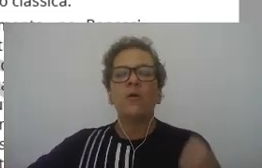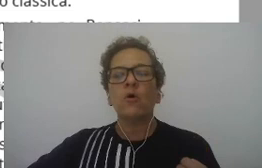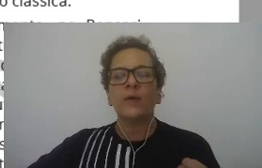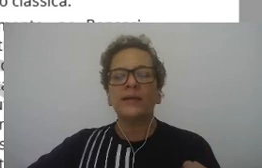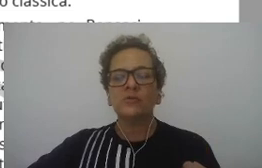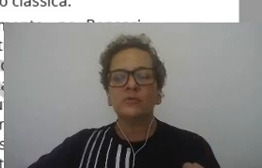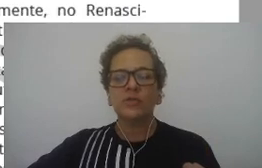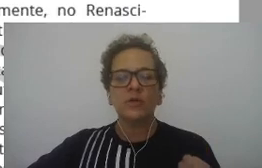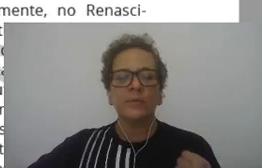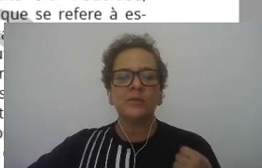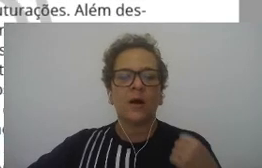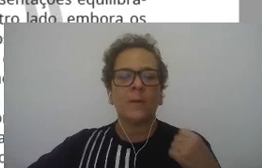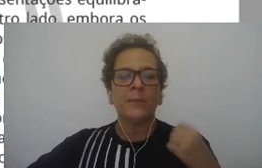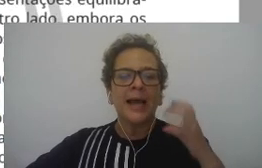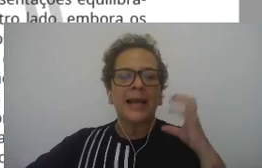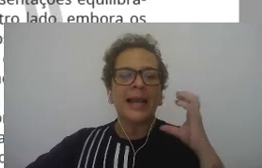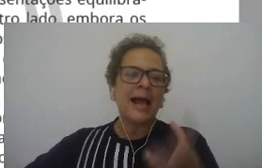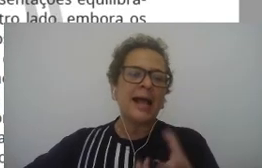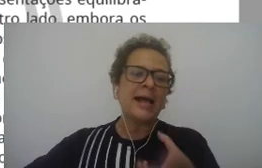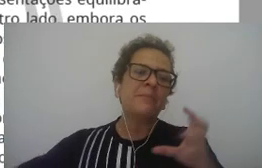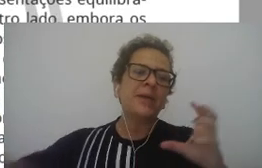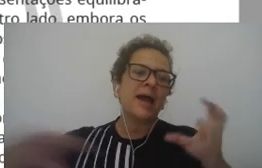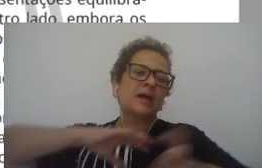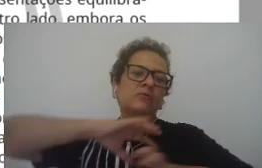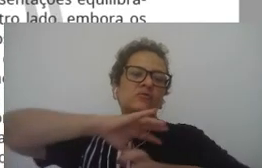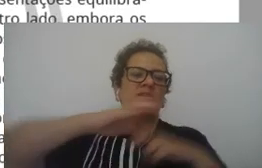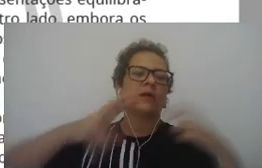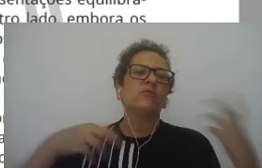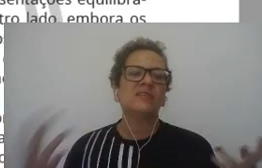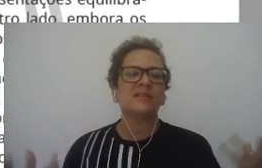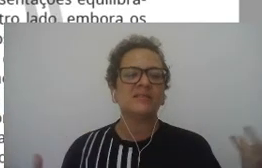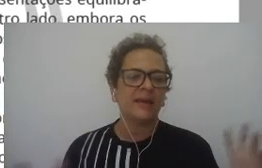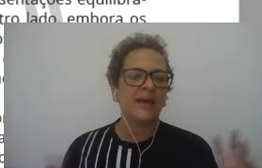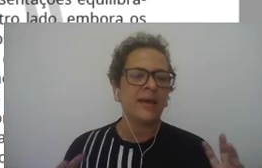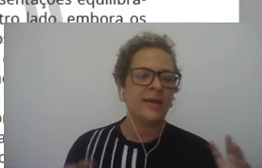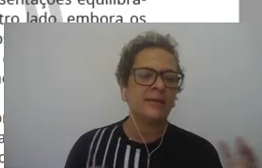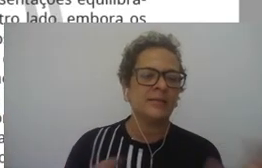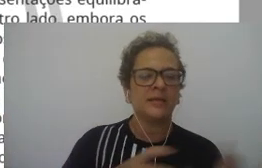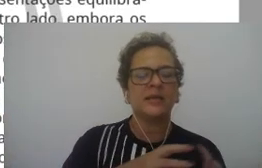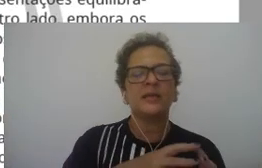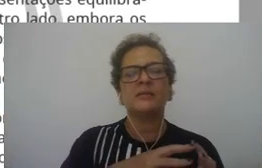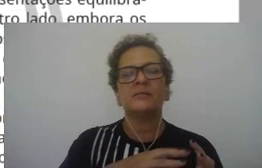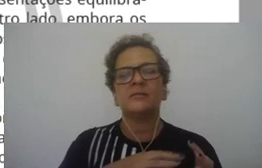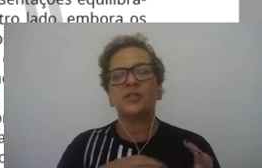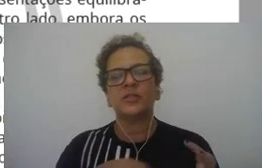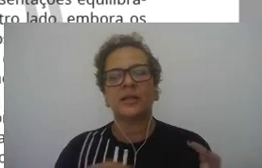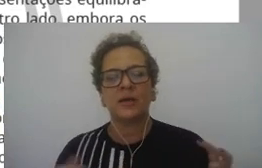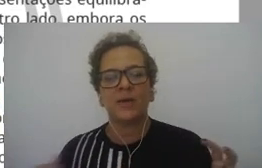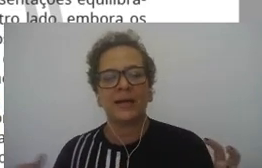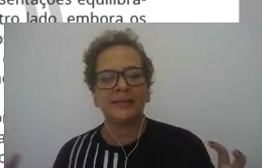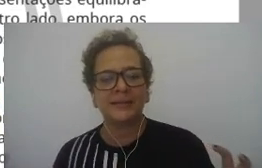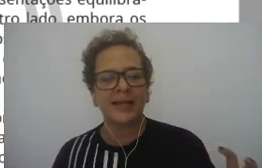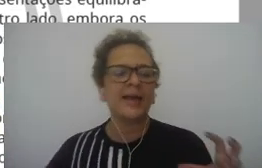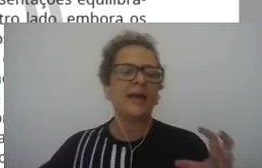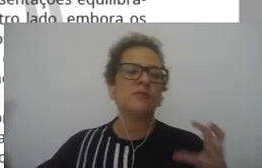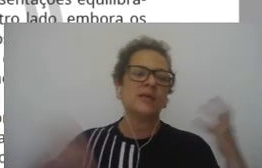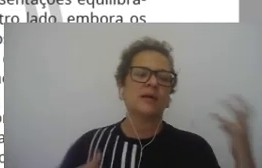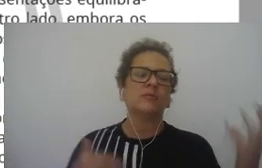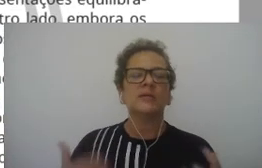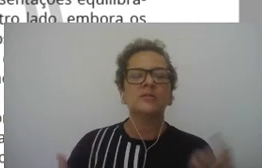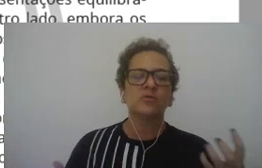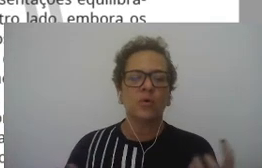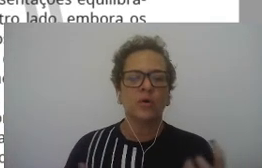uma Rocco ele surgiu pessoal lá em meados do século 16 e se Estendeu até